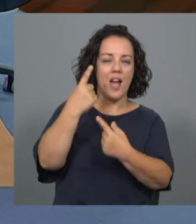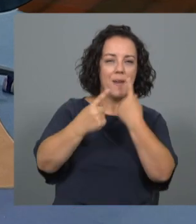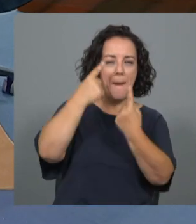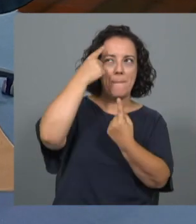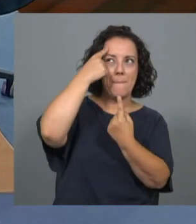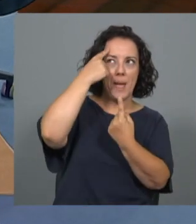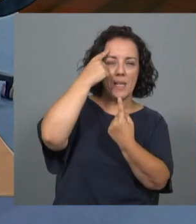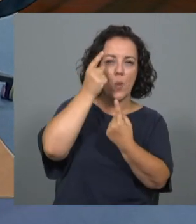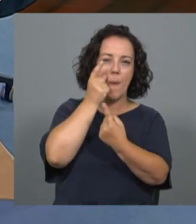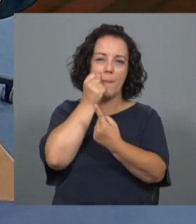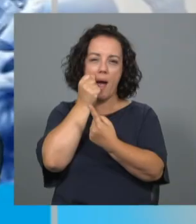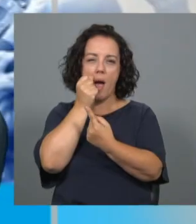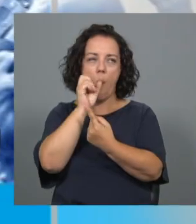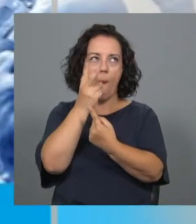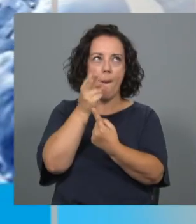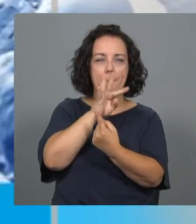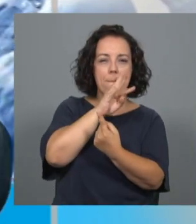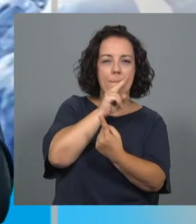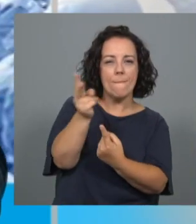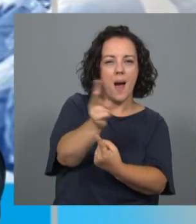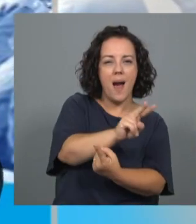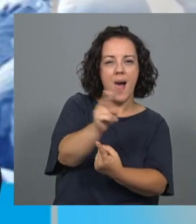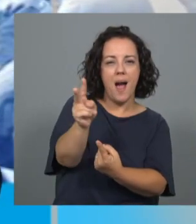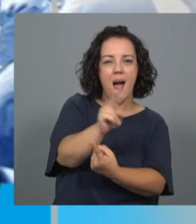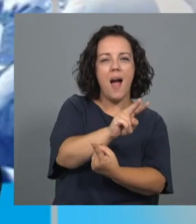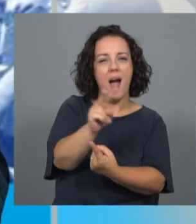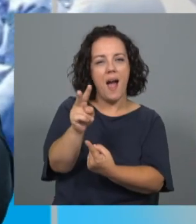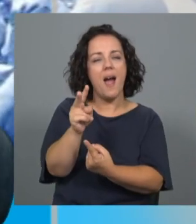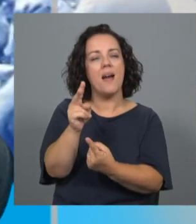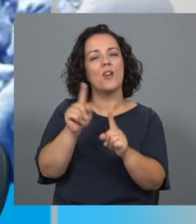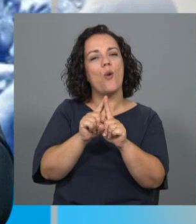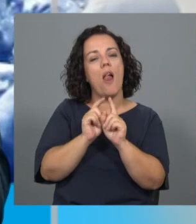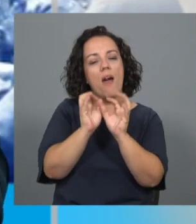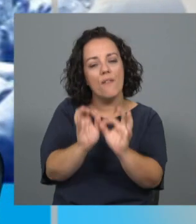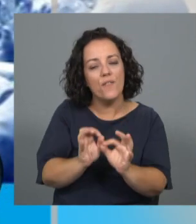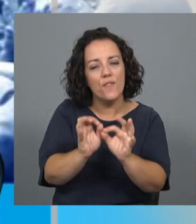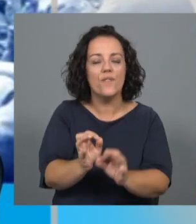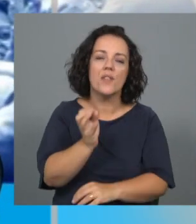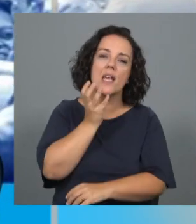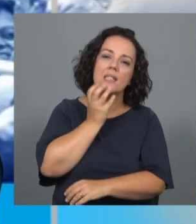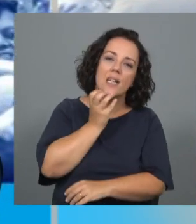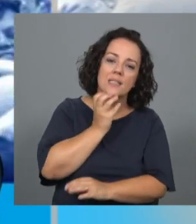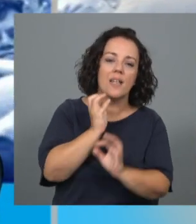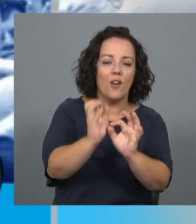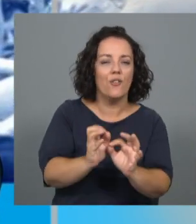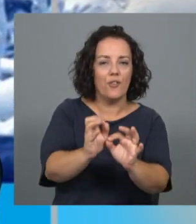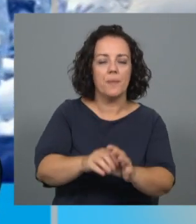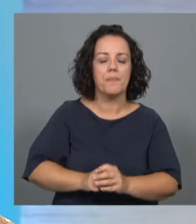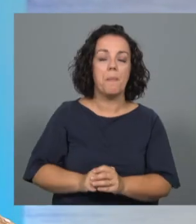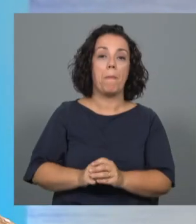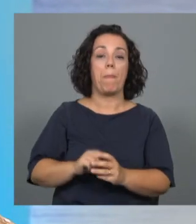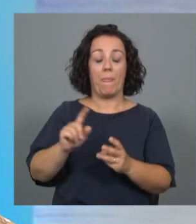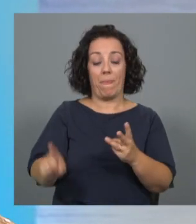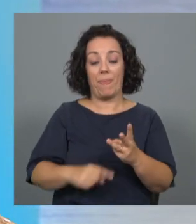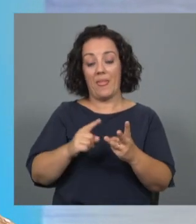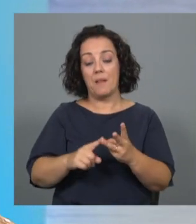traços da mãe. Alguém que, de facto, tem cuidado, que dá atenção. Na Epístola aos Hebreus,